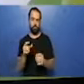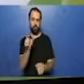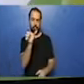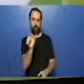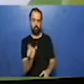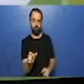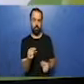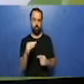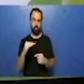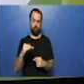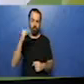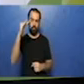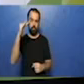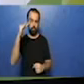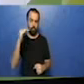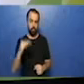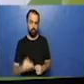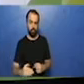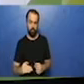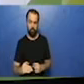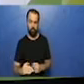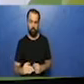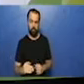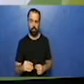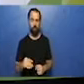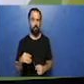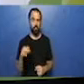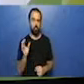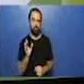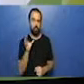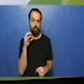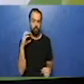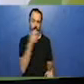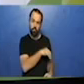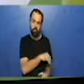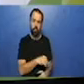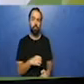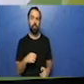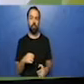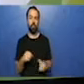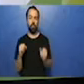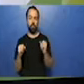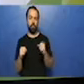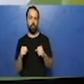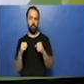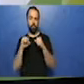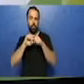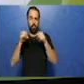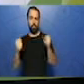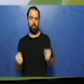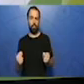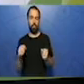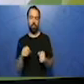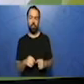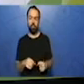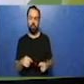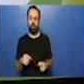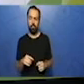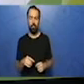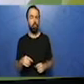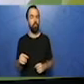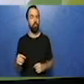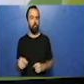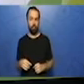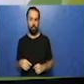sólida. Então, a centrifugação, ela agiliza esse processo, né, para que os exames que sejam feitos saiam